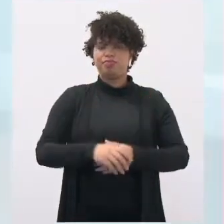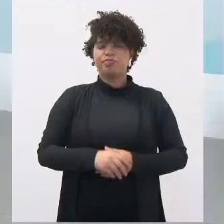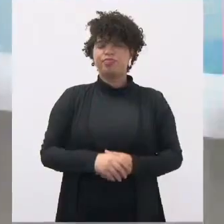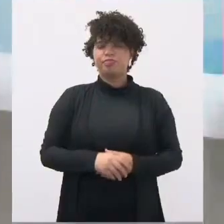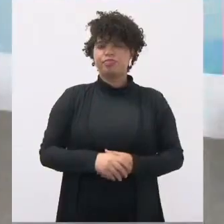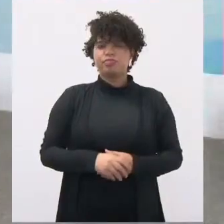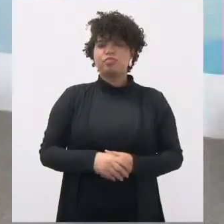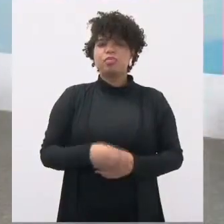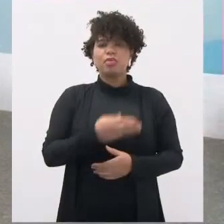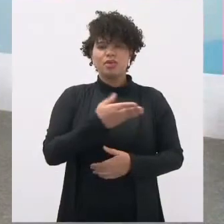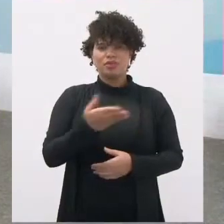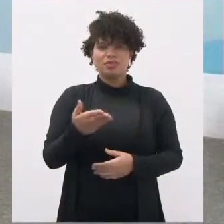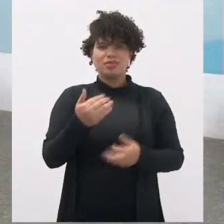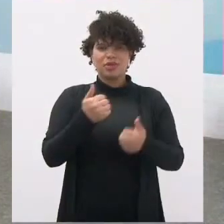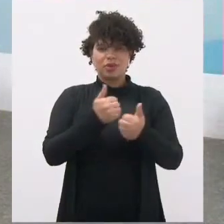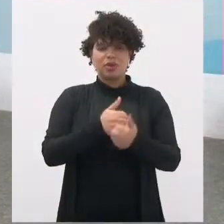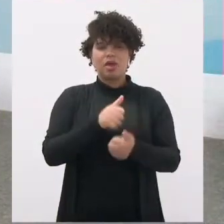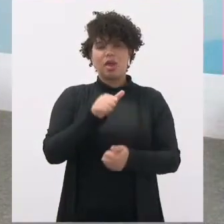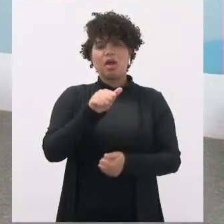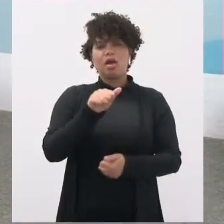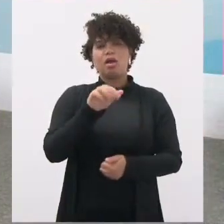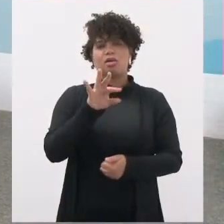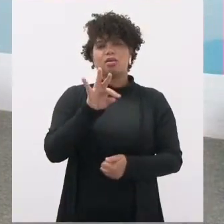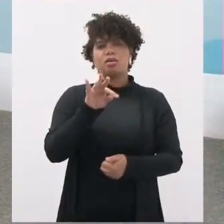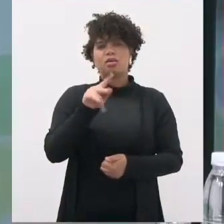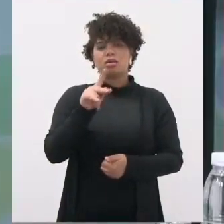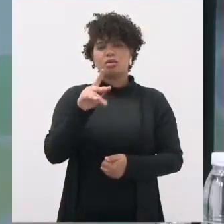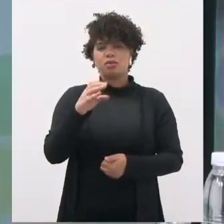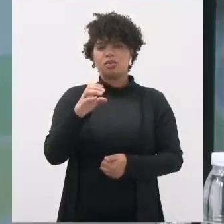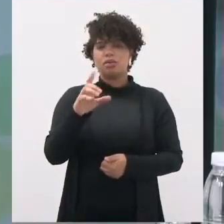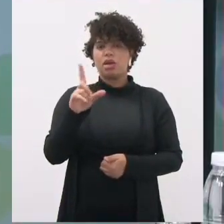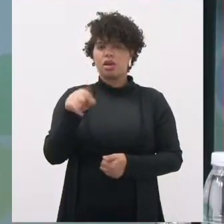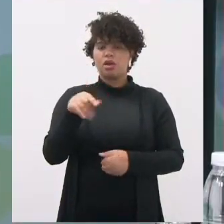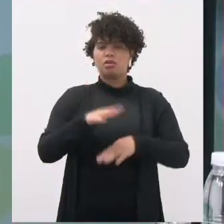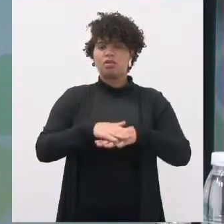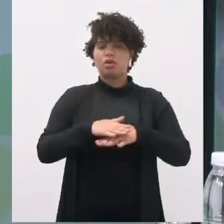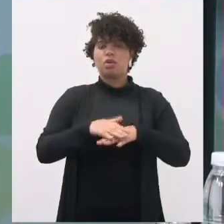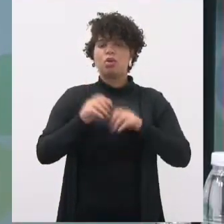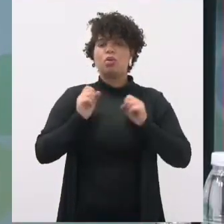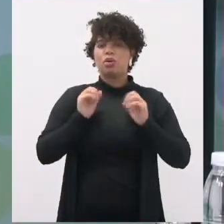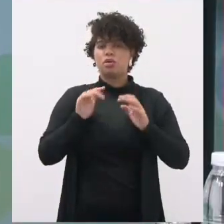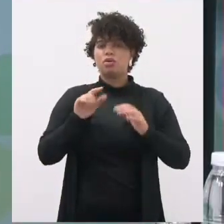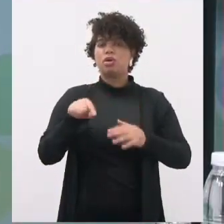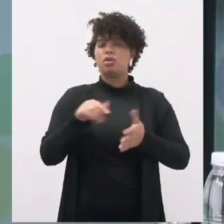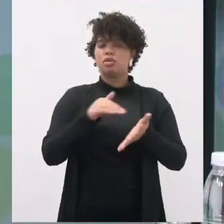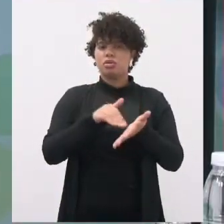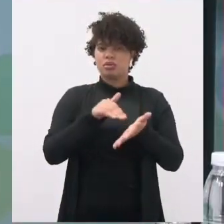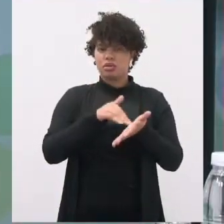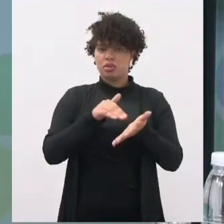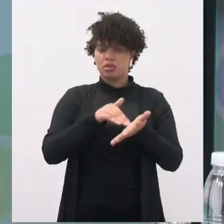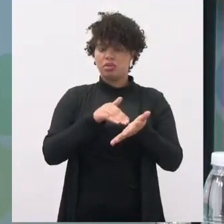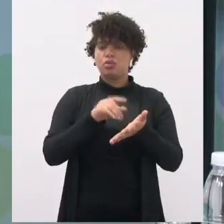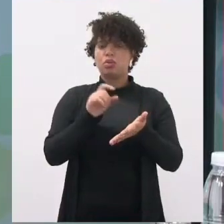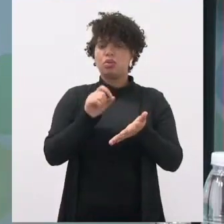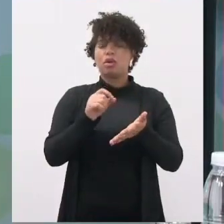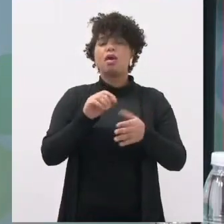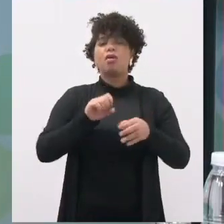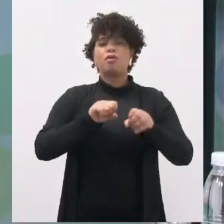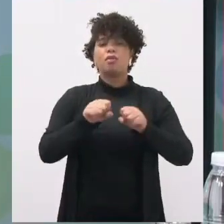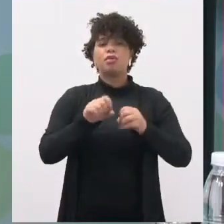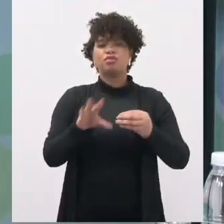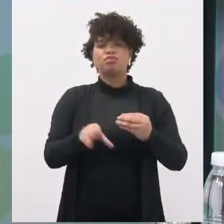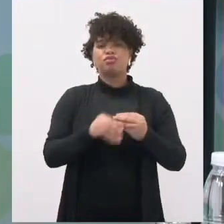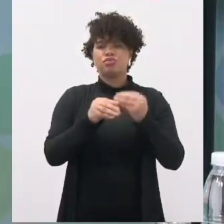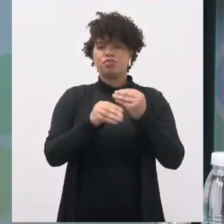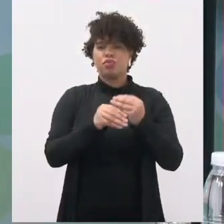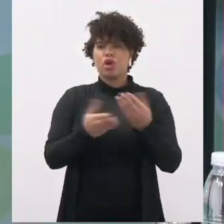vocês estão acompanhando nas ATPCs, é uma das ações, né, da secretaria, trazer essa formação continuada, esse